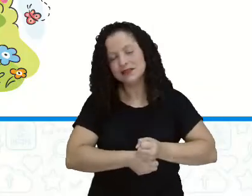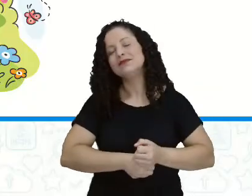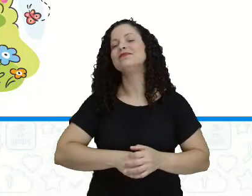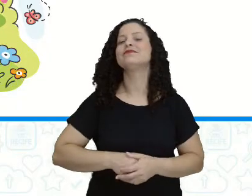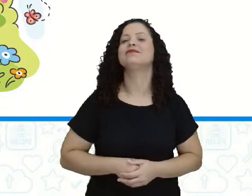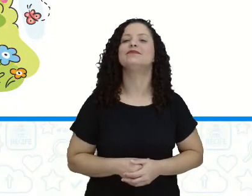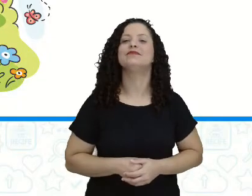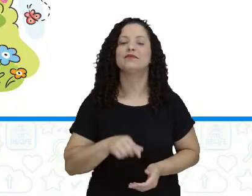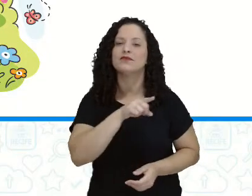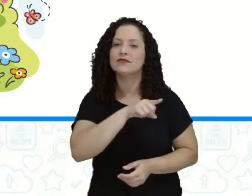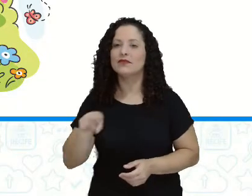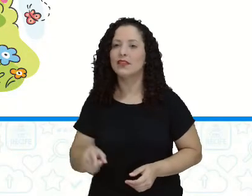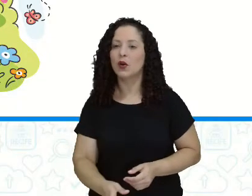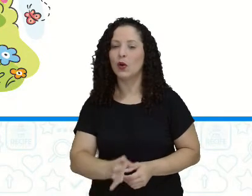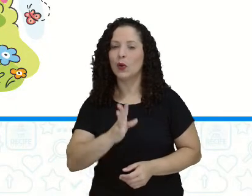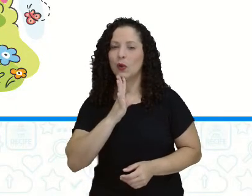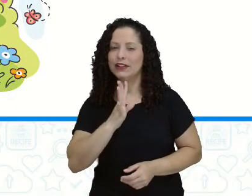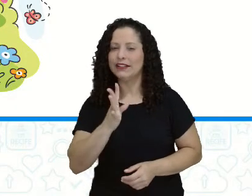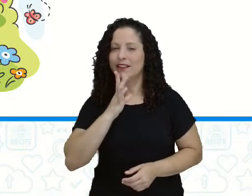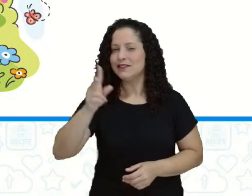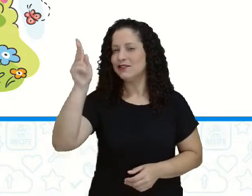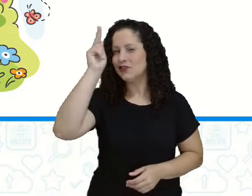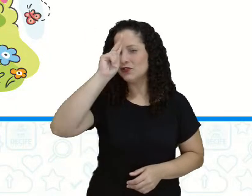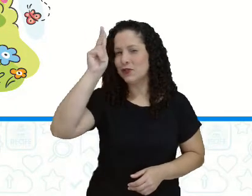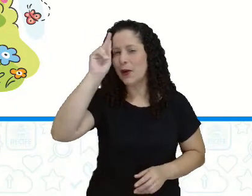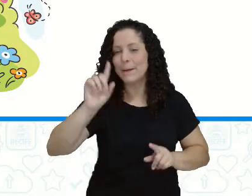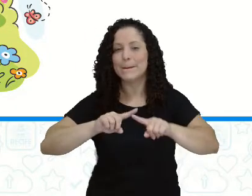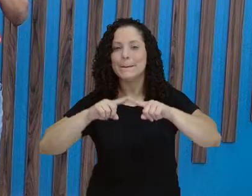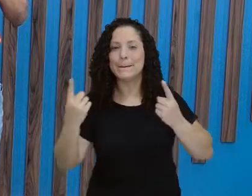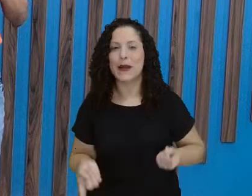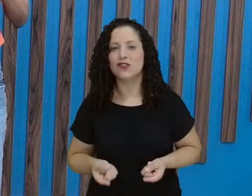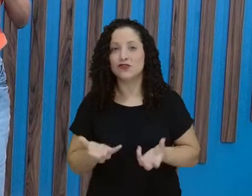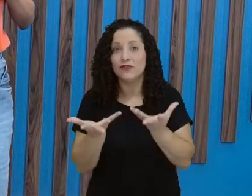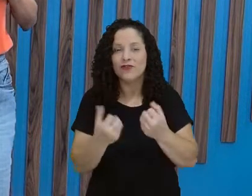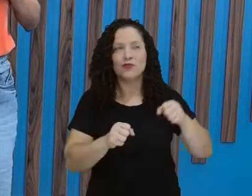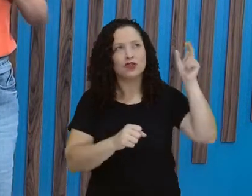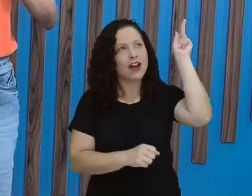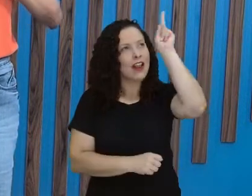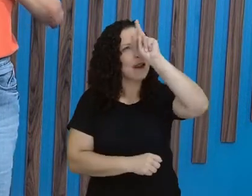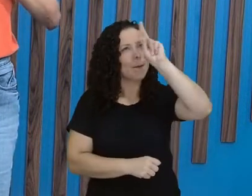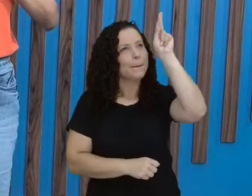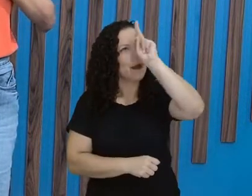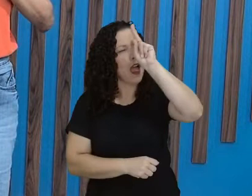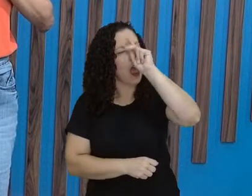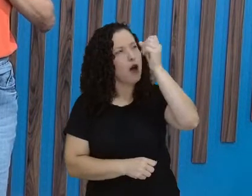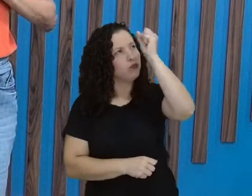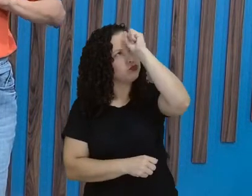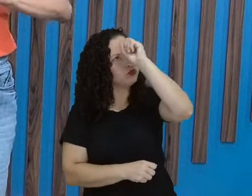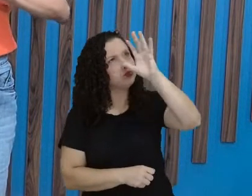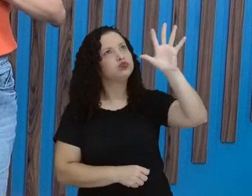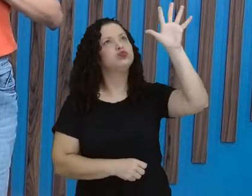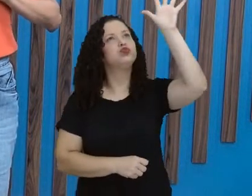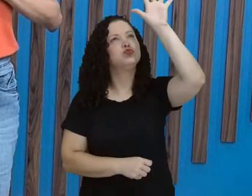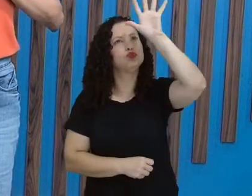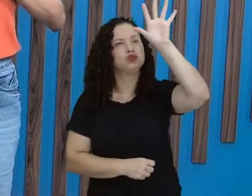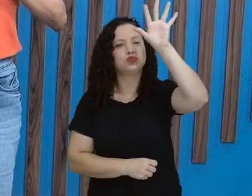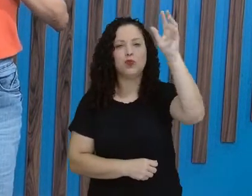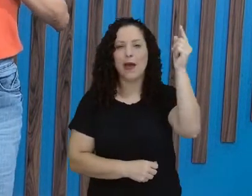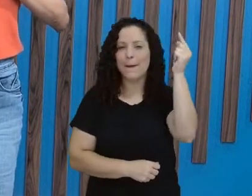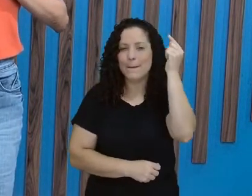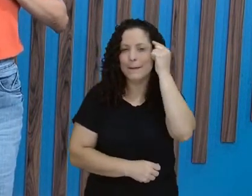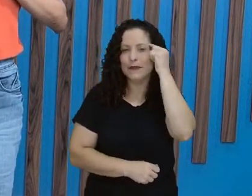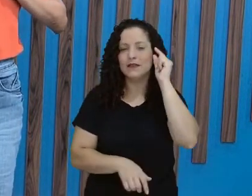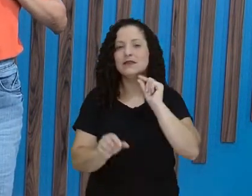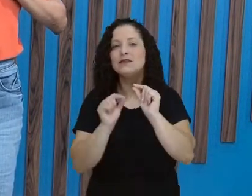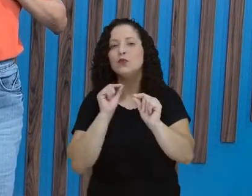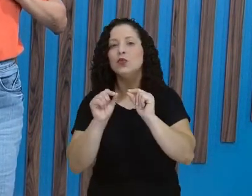você conhece a história, mas a gente vai relembrar um pouquinho essa história para pensar um pouquinho sobre